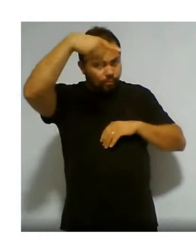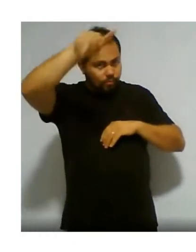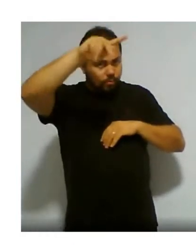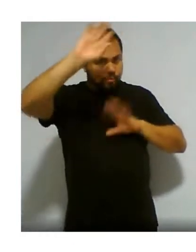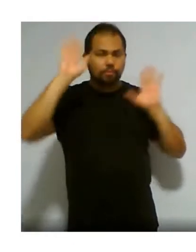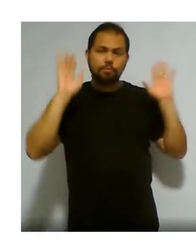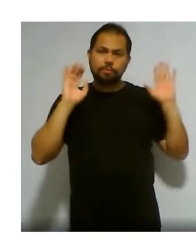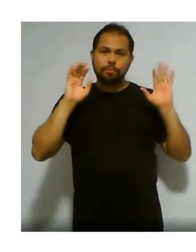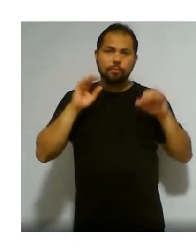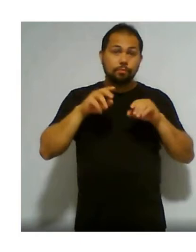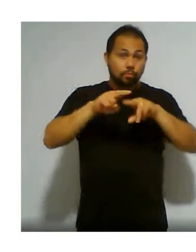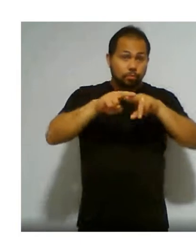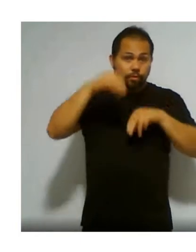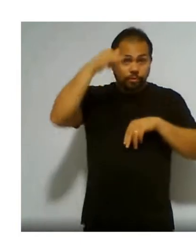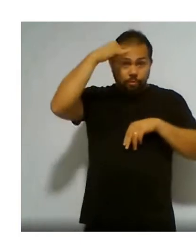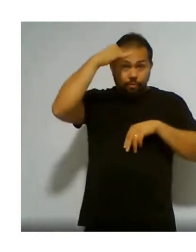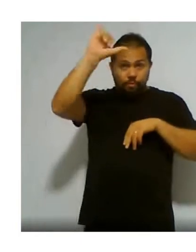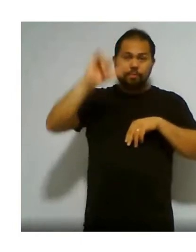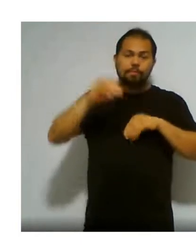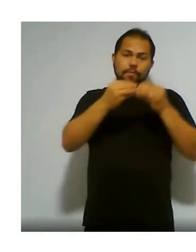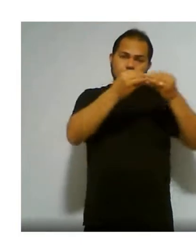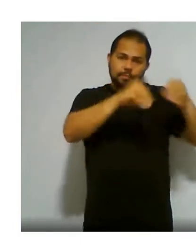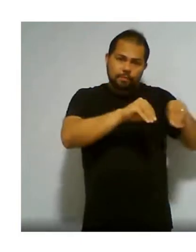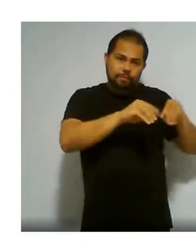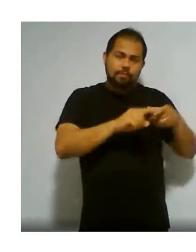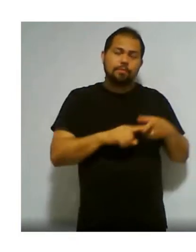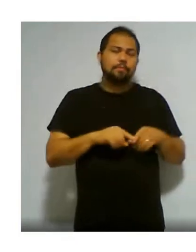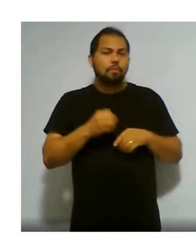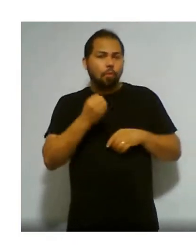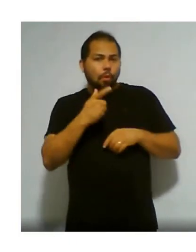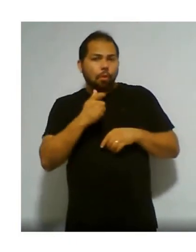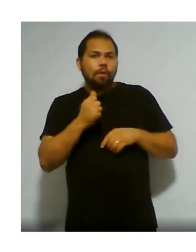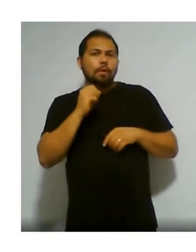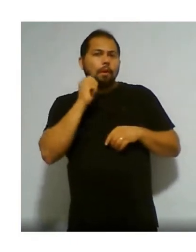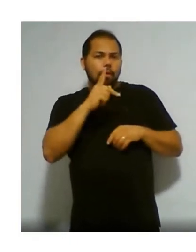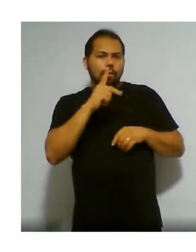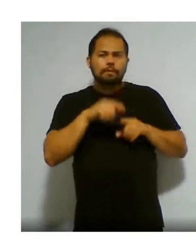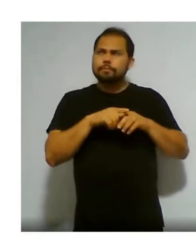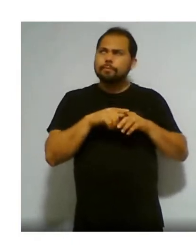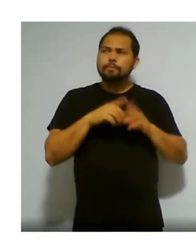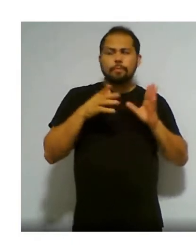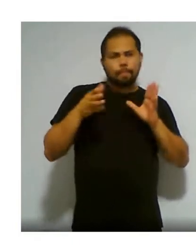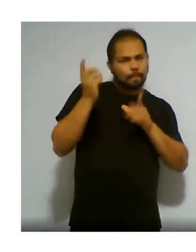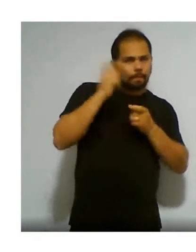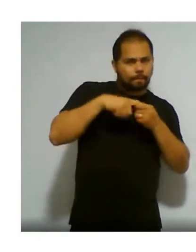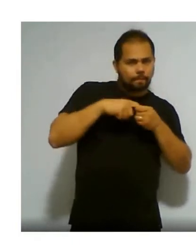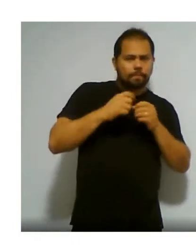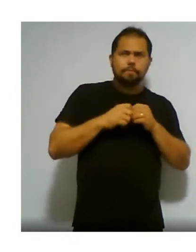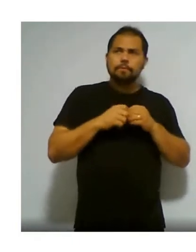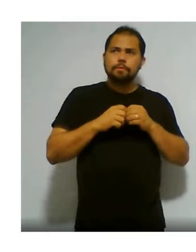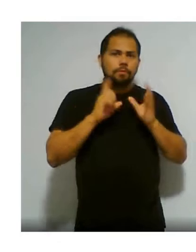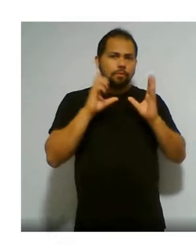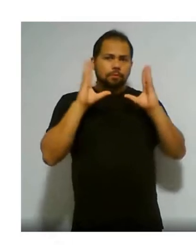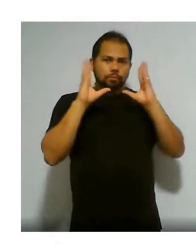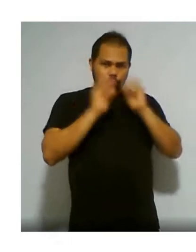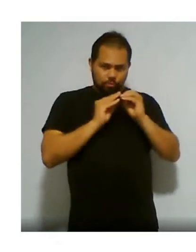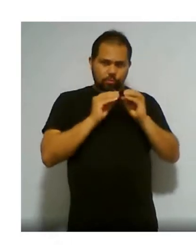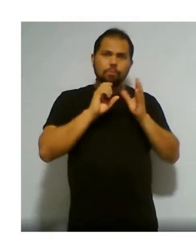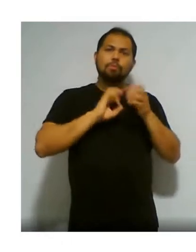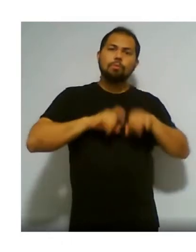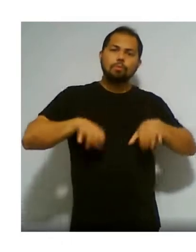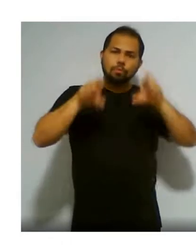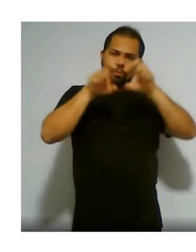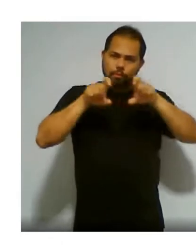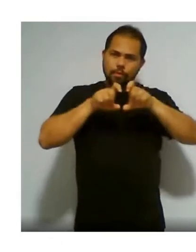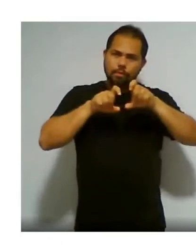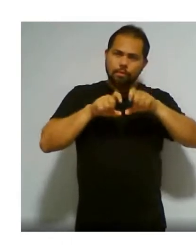financeiro. Bom, desligou o computador, está com a luva ou a pulseira antiestática, aí sim a gente pode proceder com